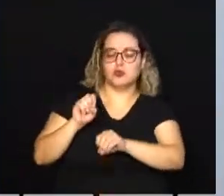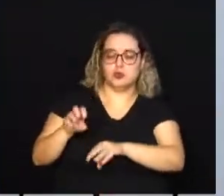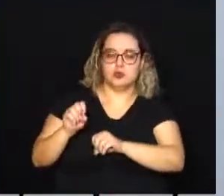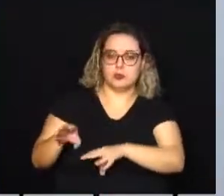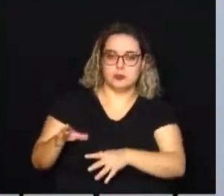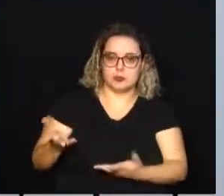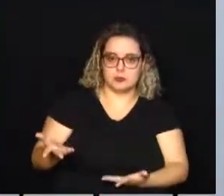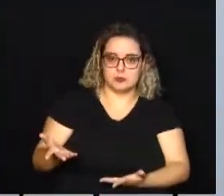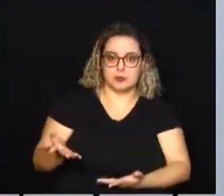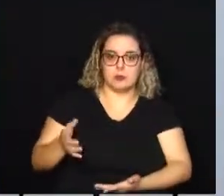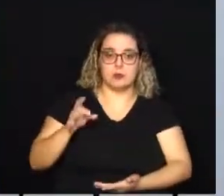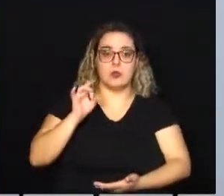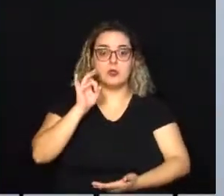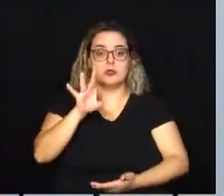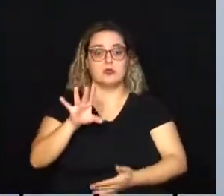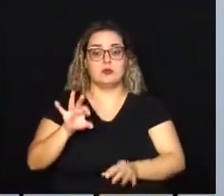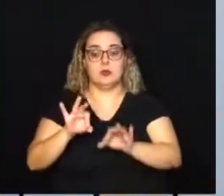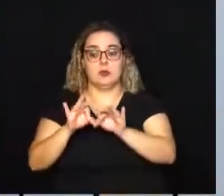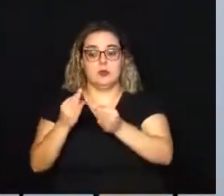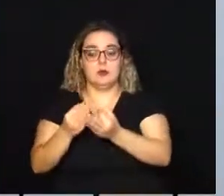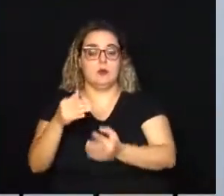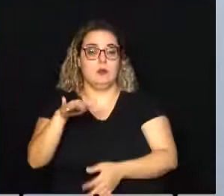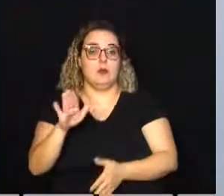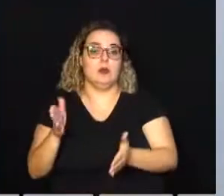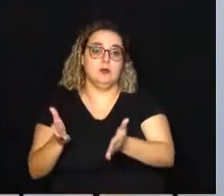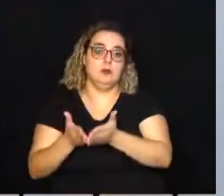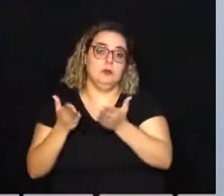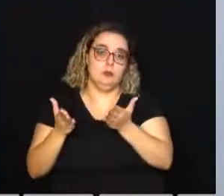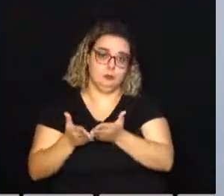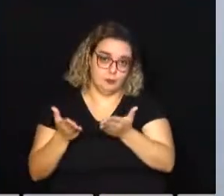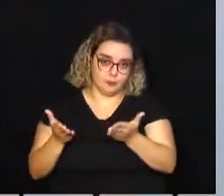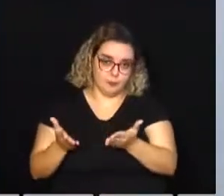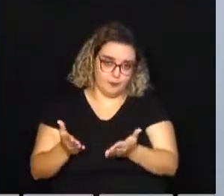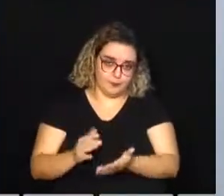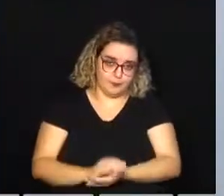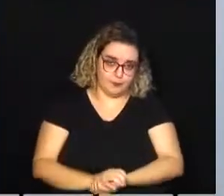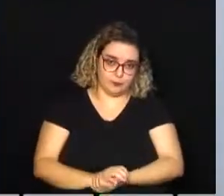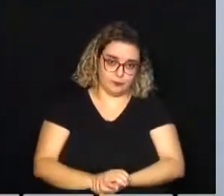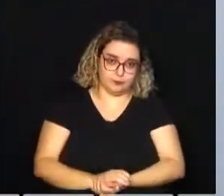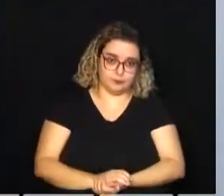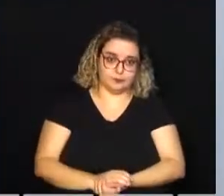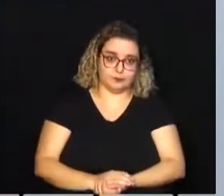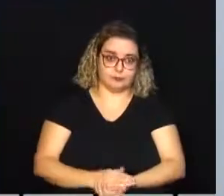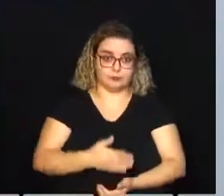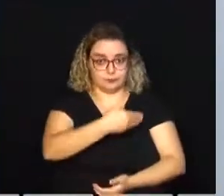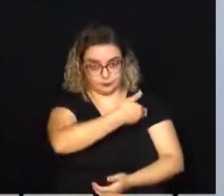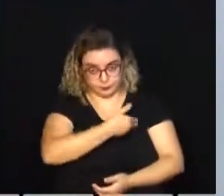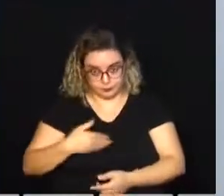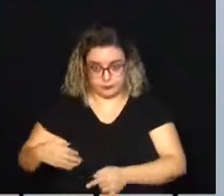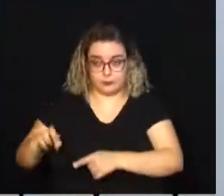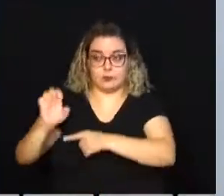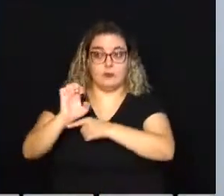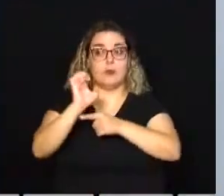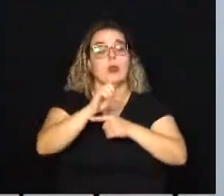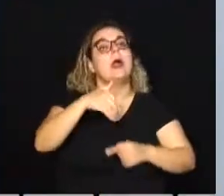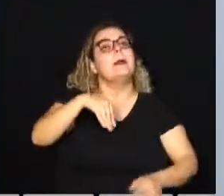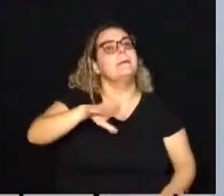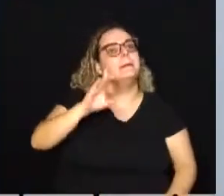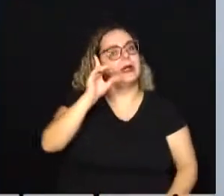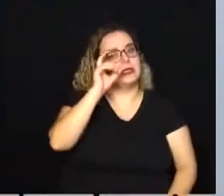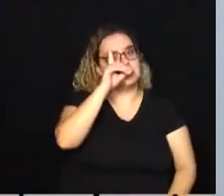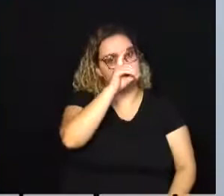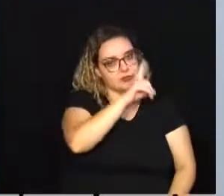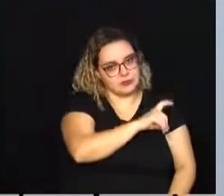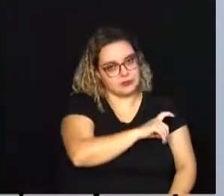feito só para as famílias mais vulneráveis. Então, na rede estadual é ainda mais complicado do que na rede municipal.